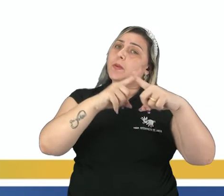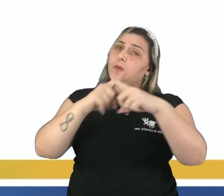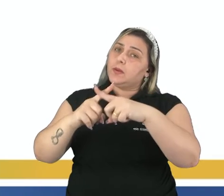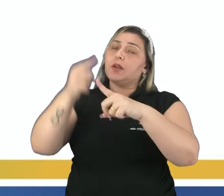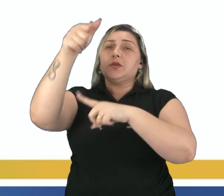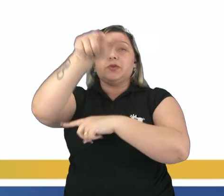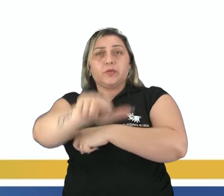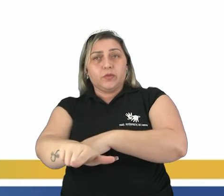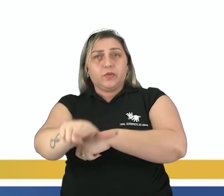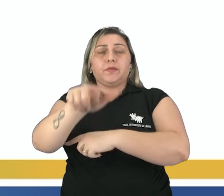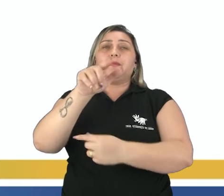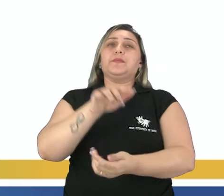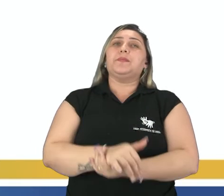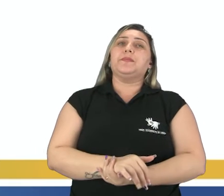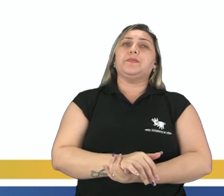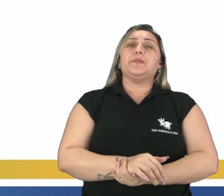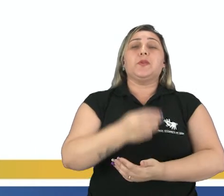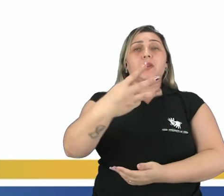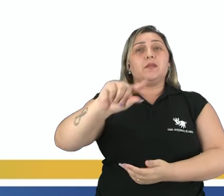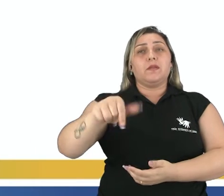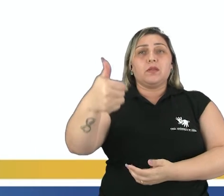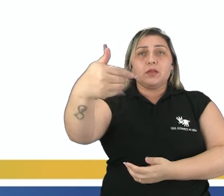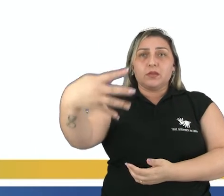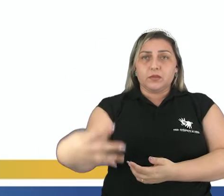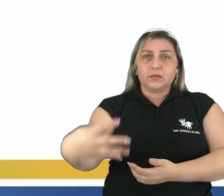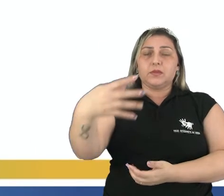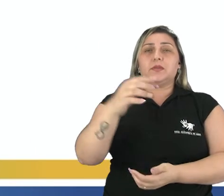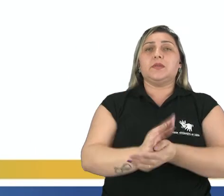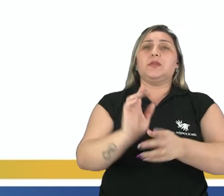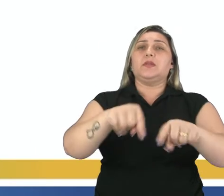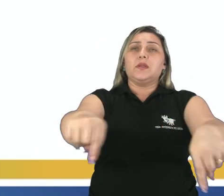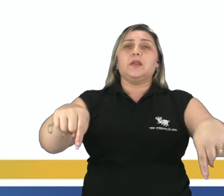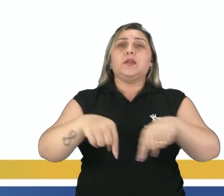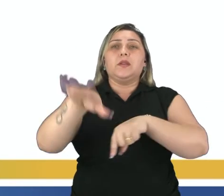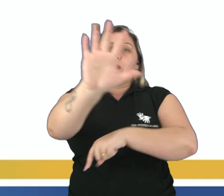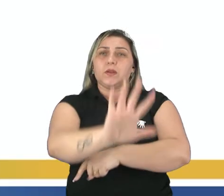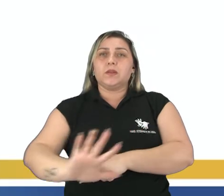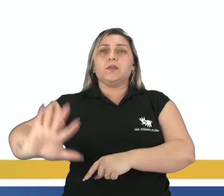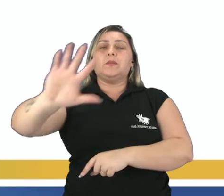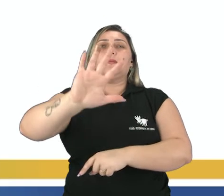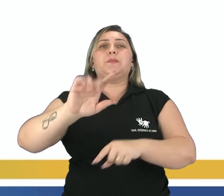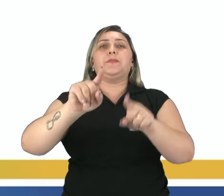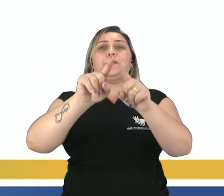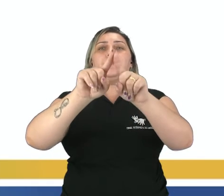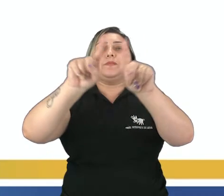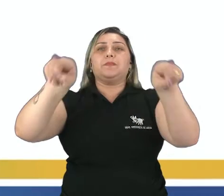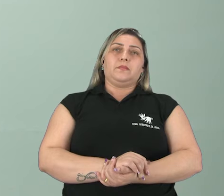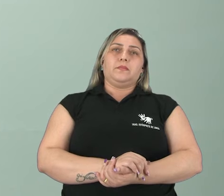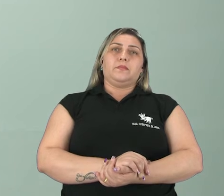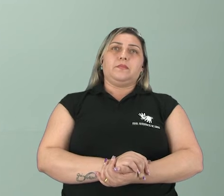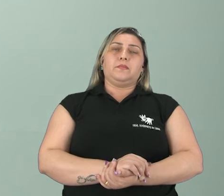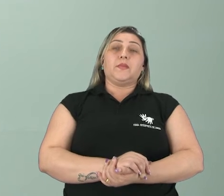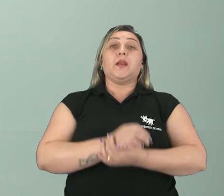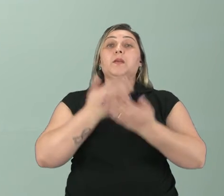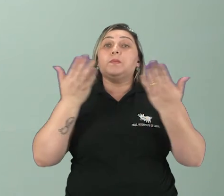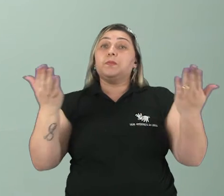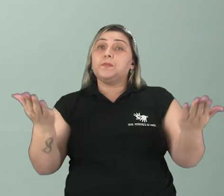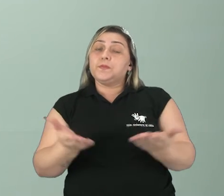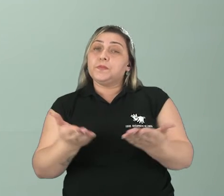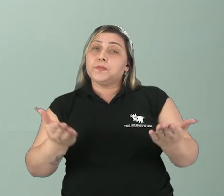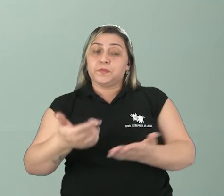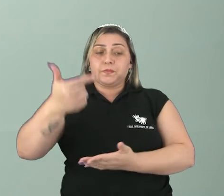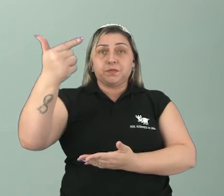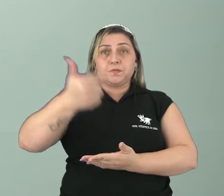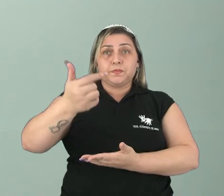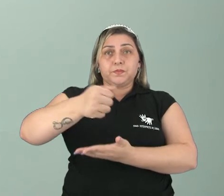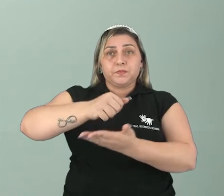uma vez essa sentença e obter a área desse círculo. Tudo bem? Bem, agora nós vamos ao